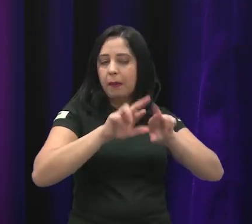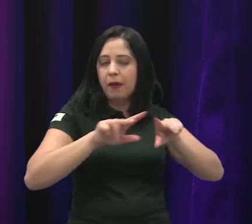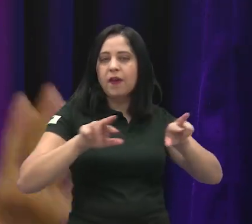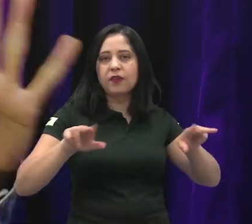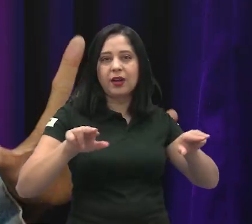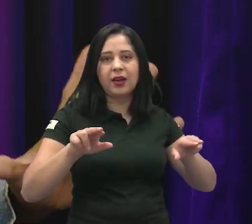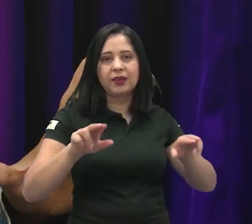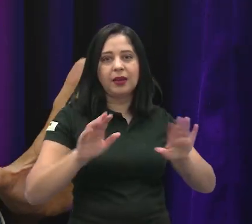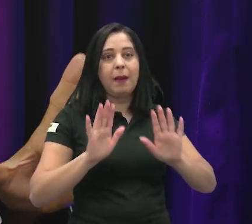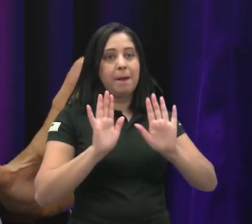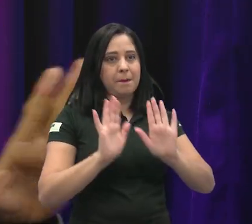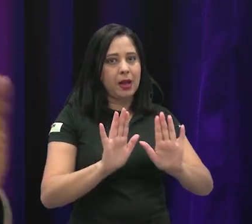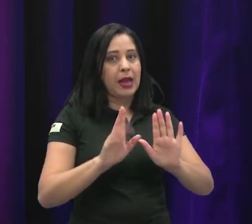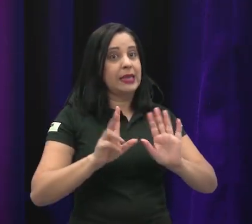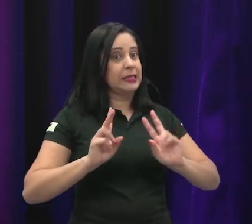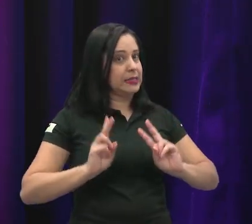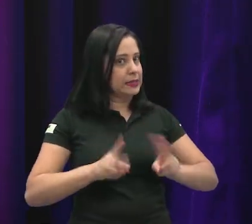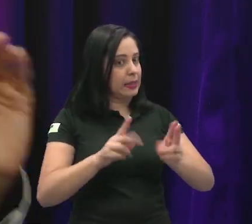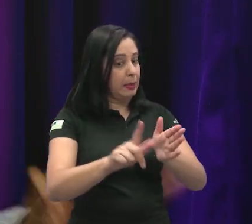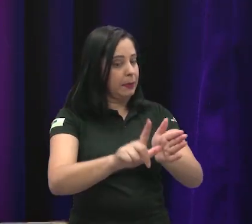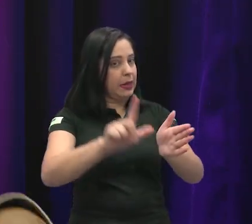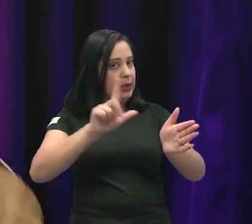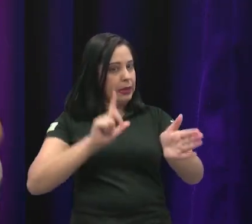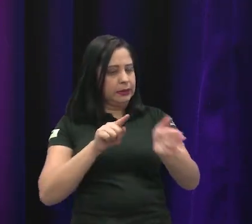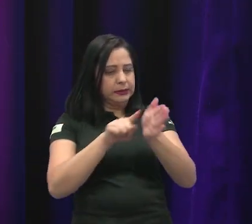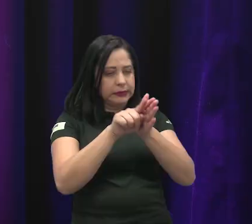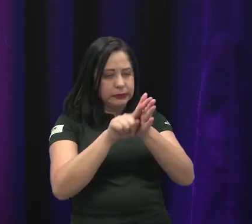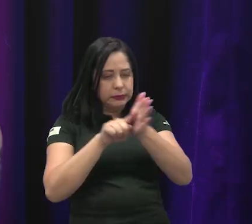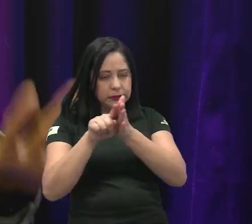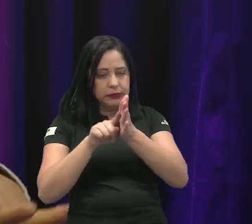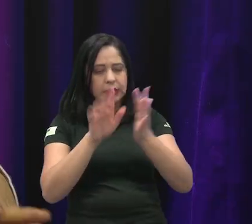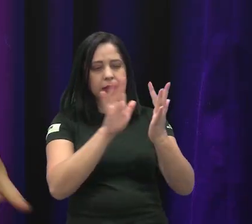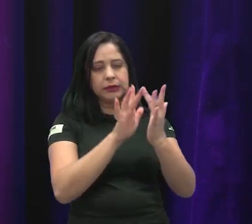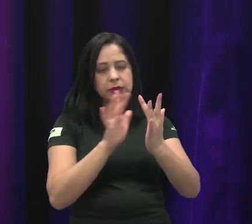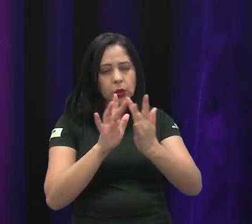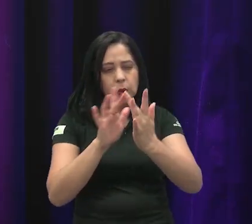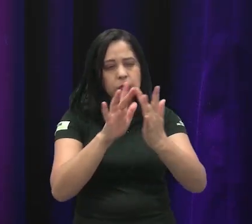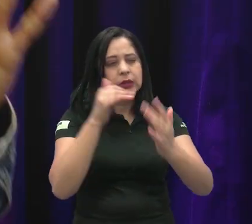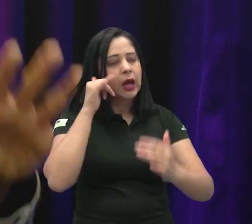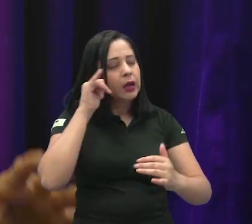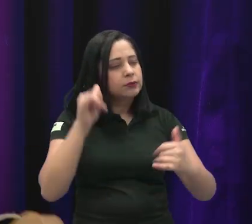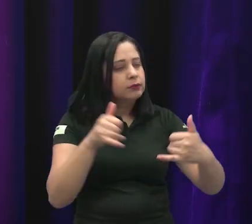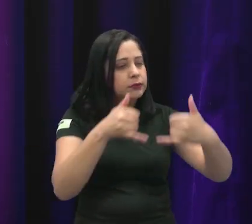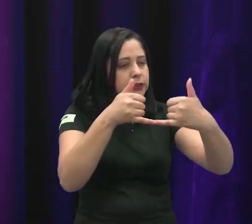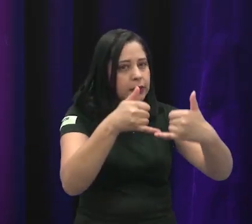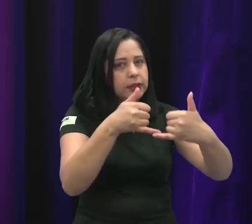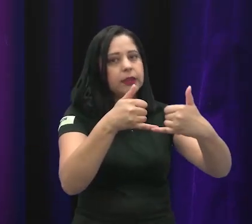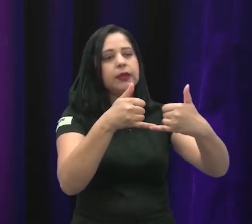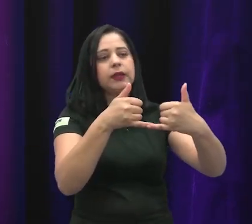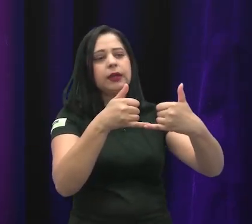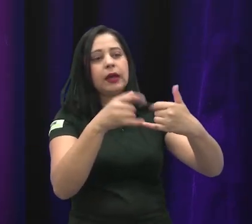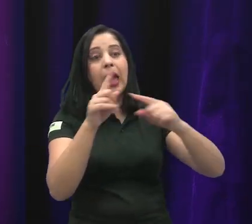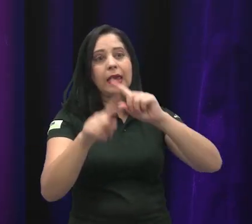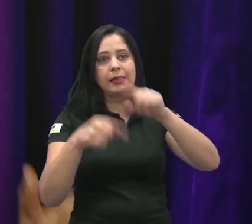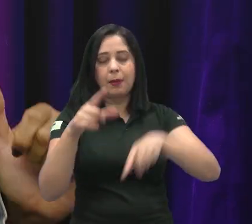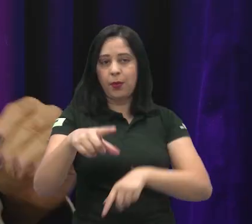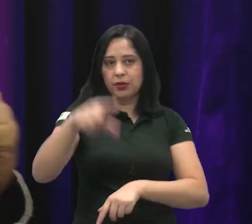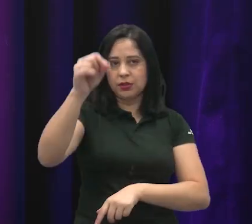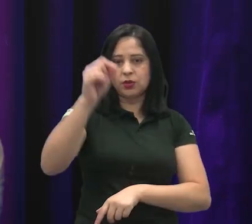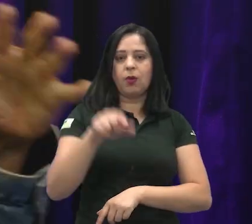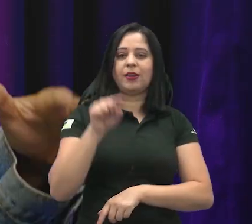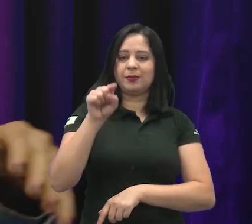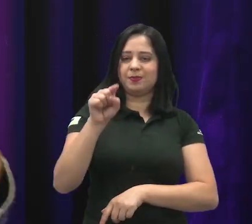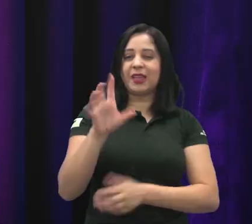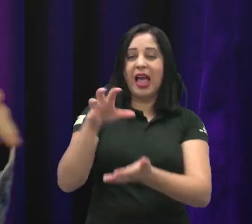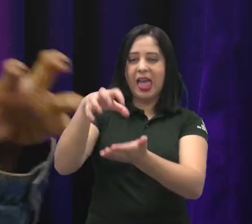associações. Mas isso é produção. A gente sempre está pesquisando, entrando em contato, fazendo essa escolha,